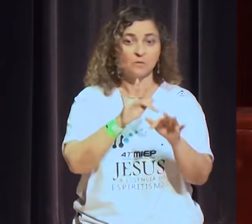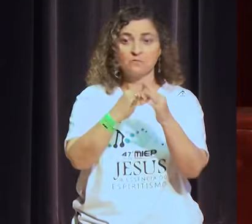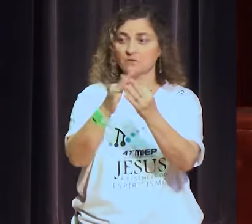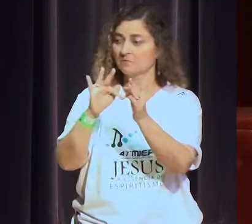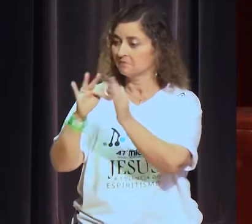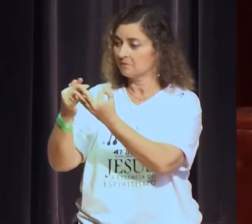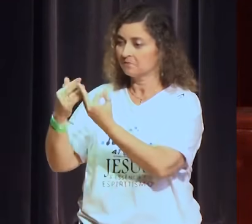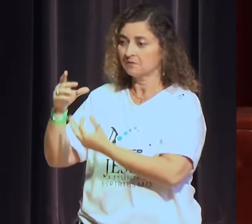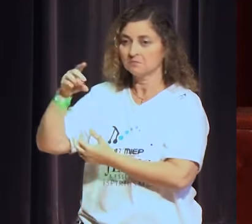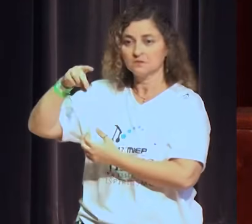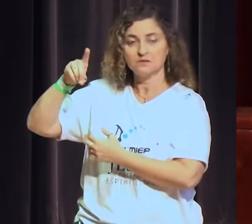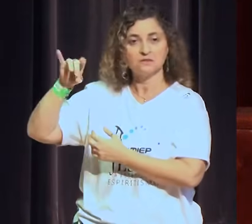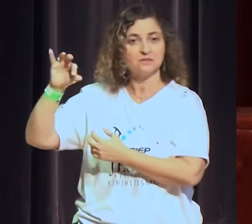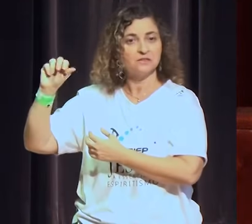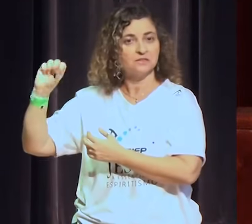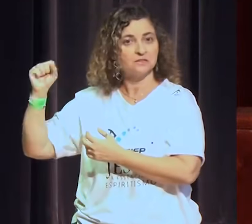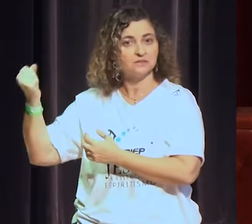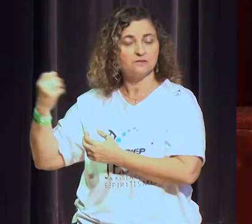Martins?